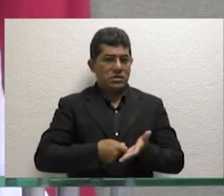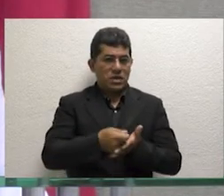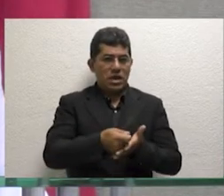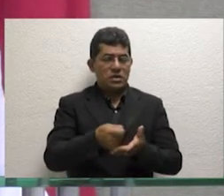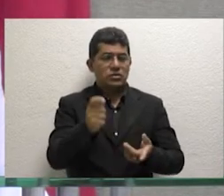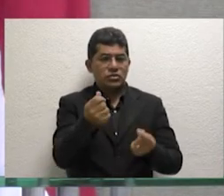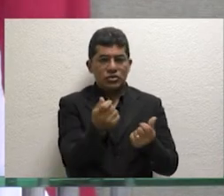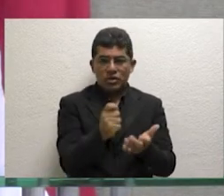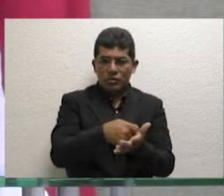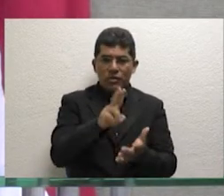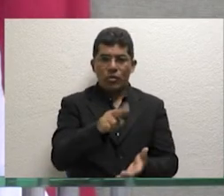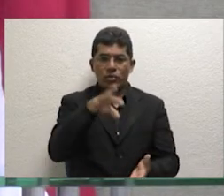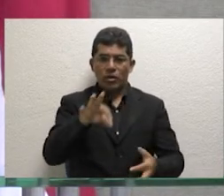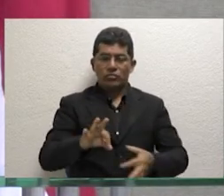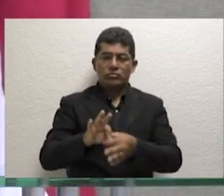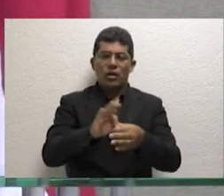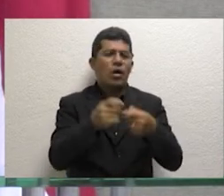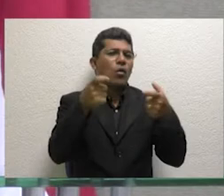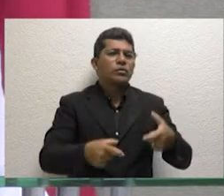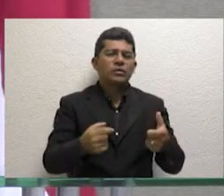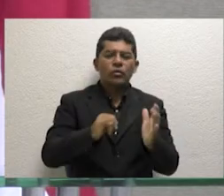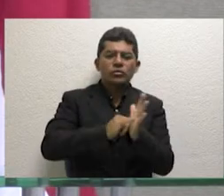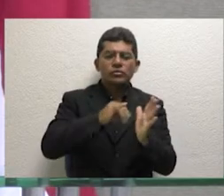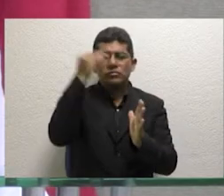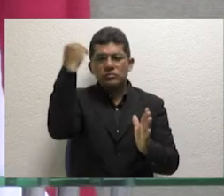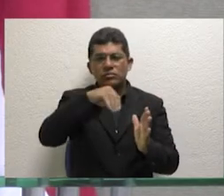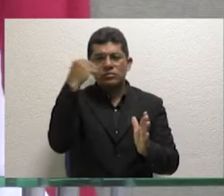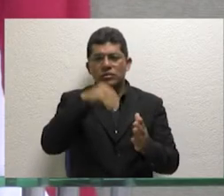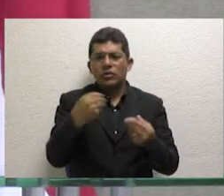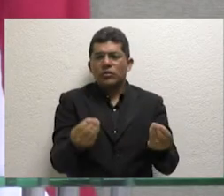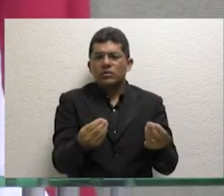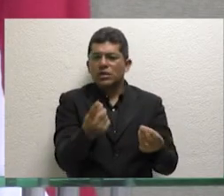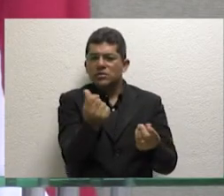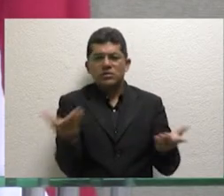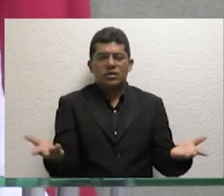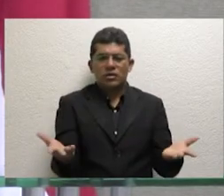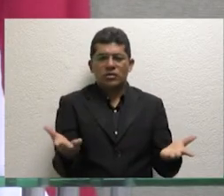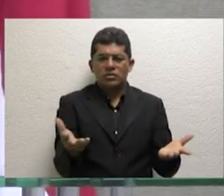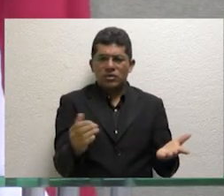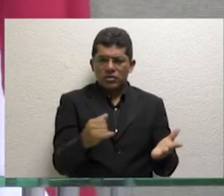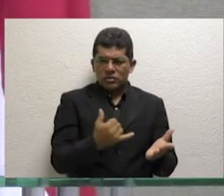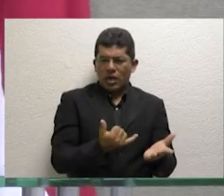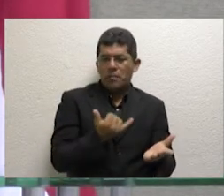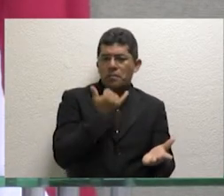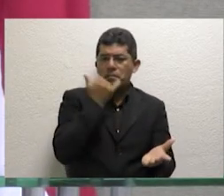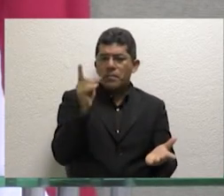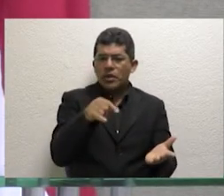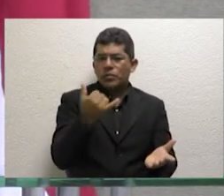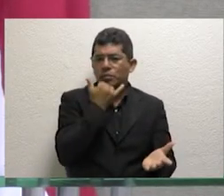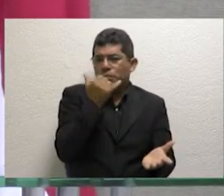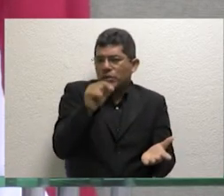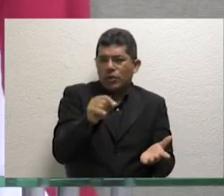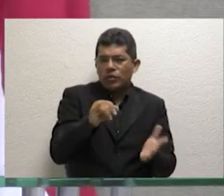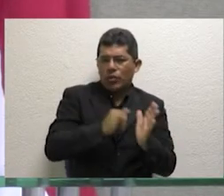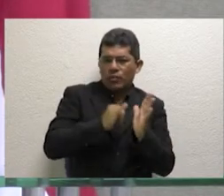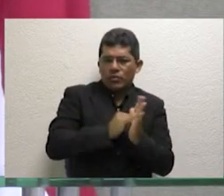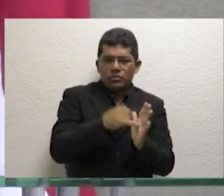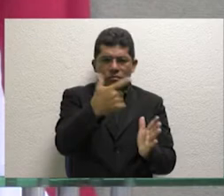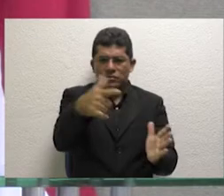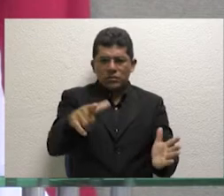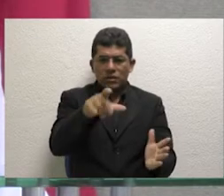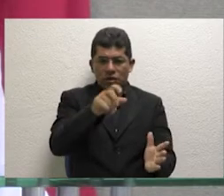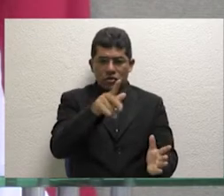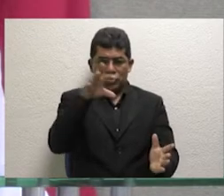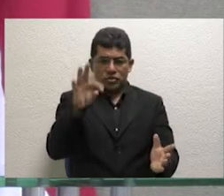União aonde é que está a renúncia desse modelo dentro dessa ótica não existe